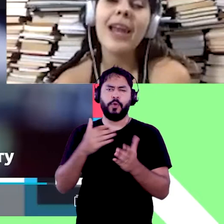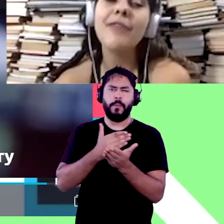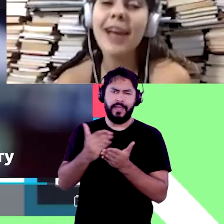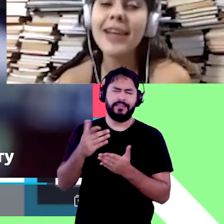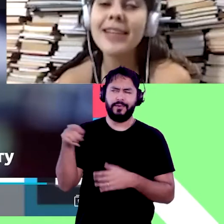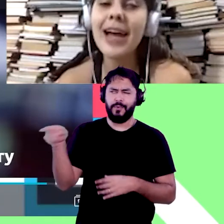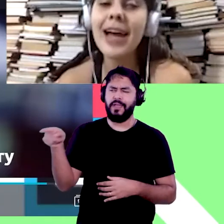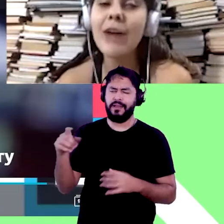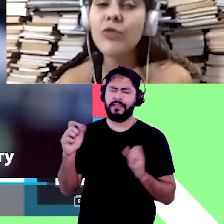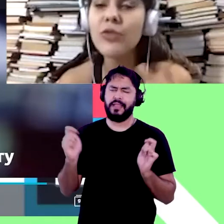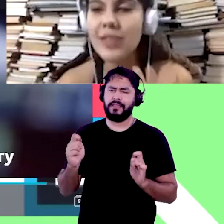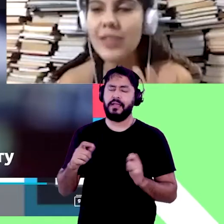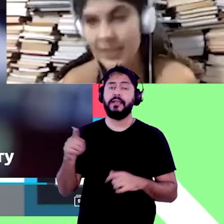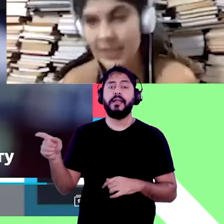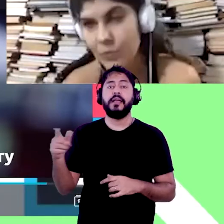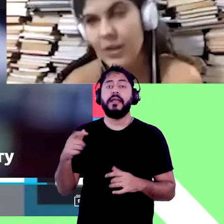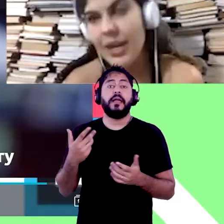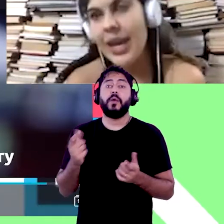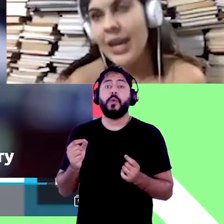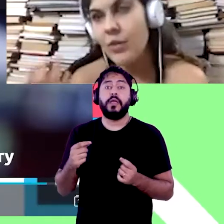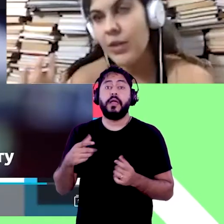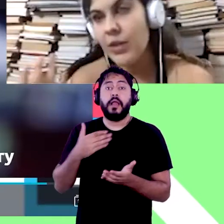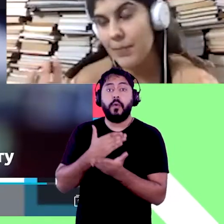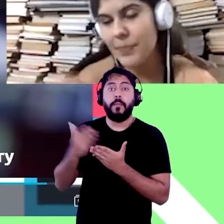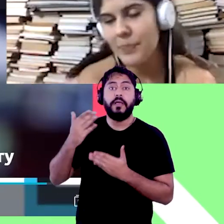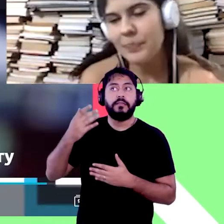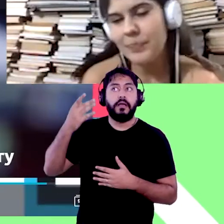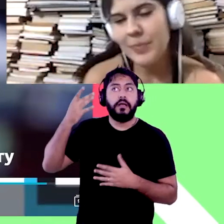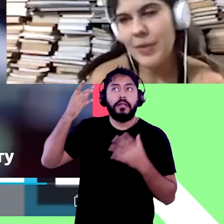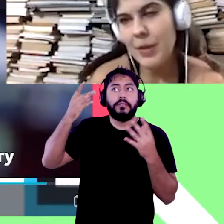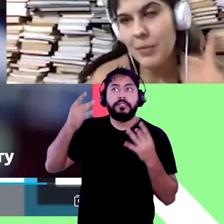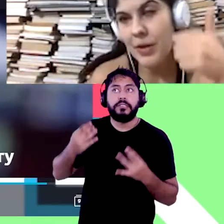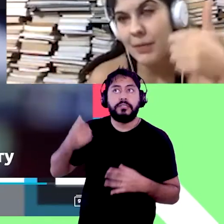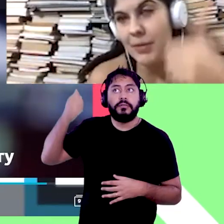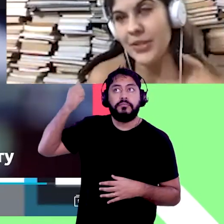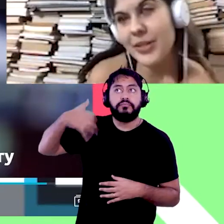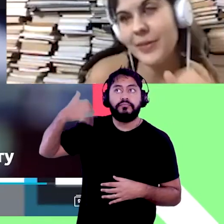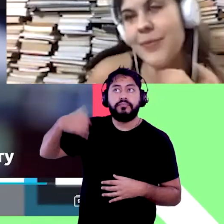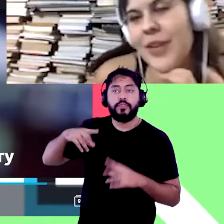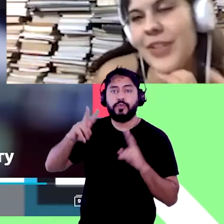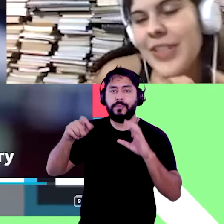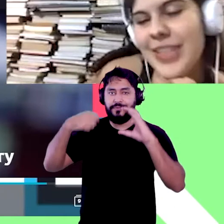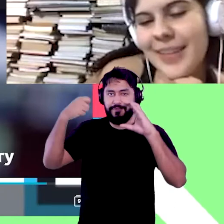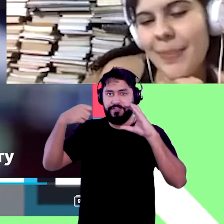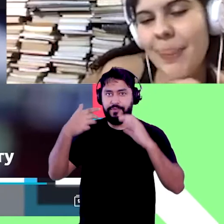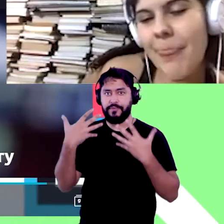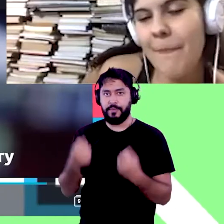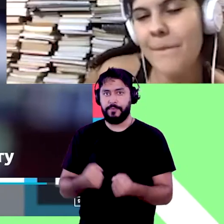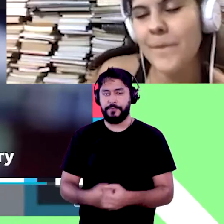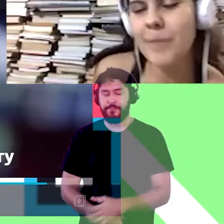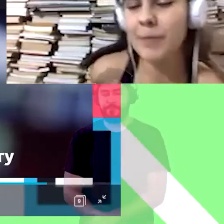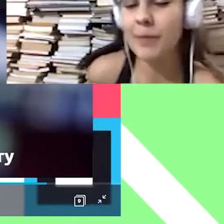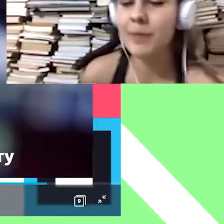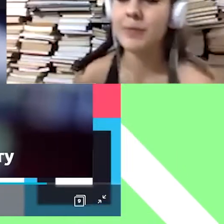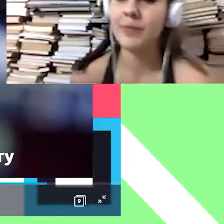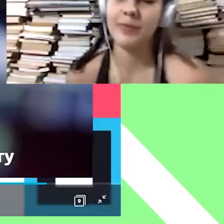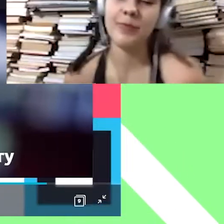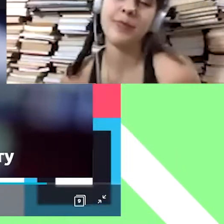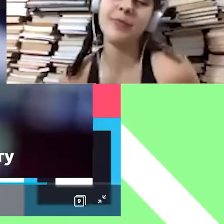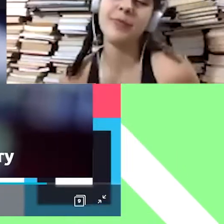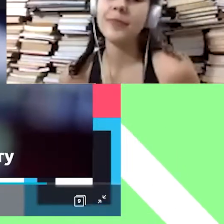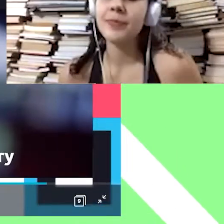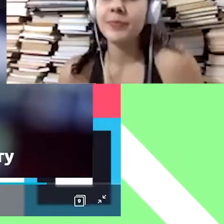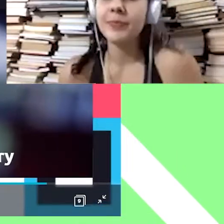ela faz a audiodescrição do clipe. Bora, pode ir. Videoclipe com título muito próximo do